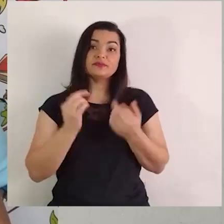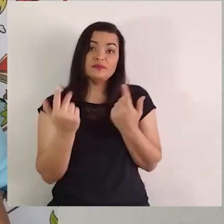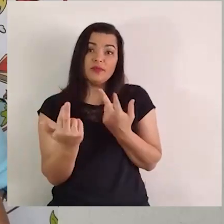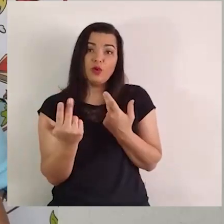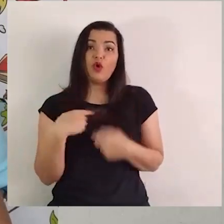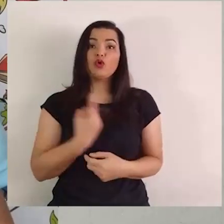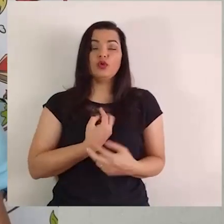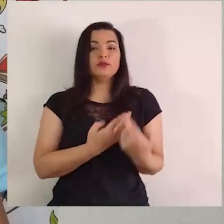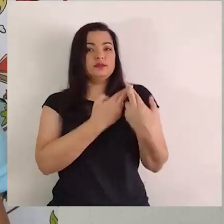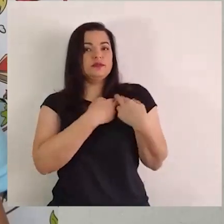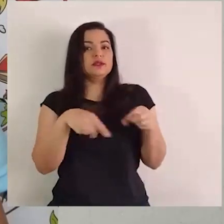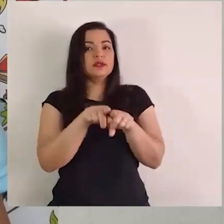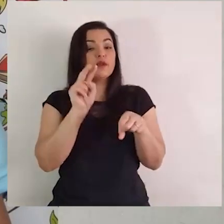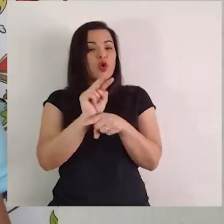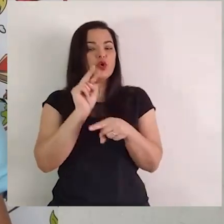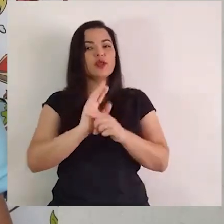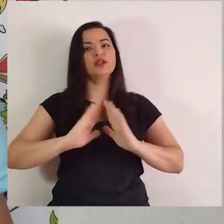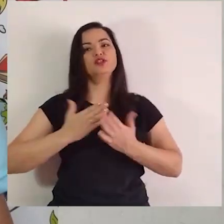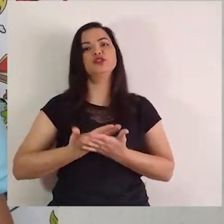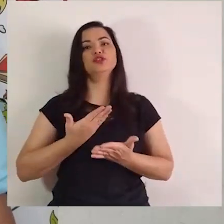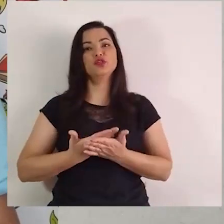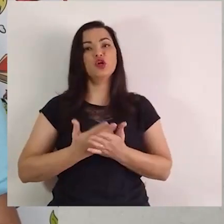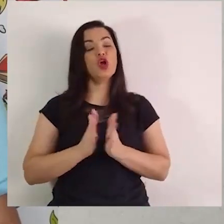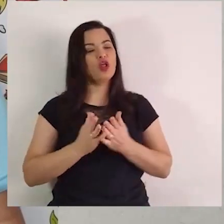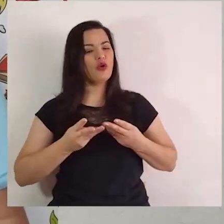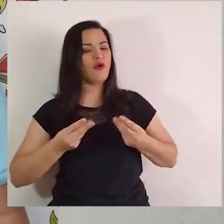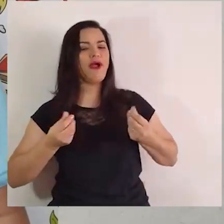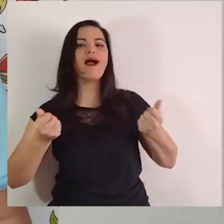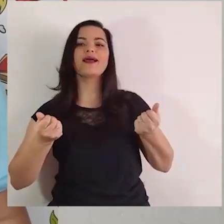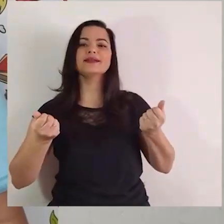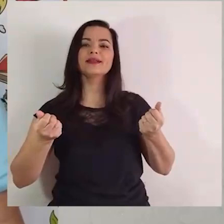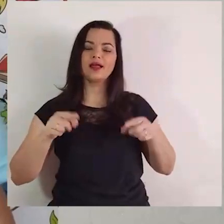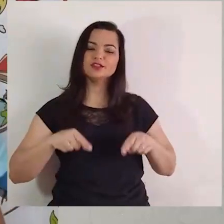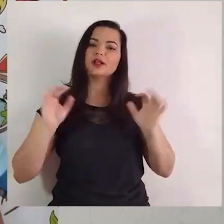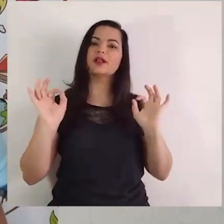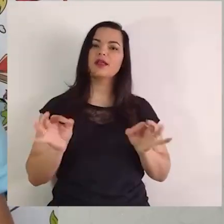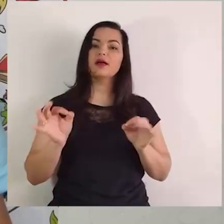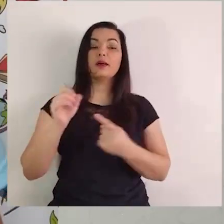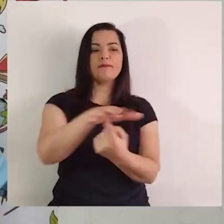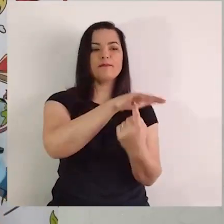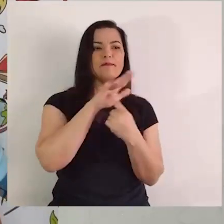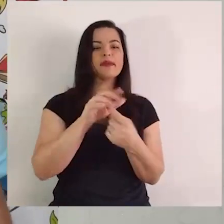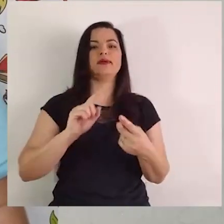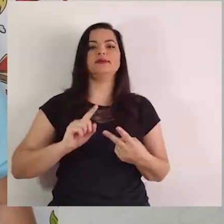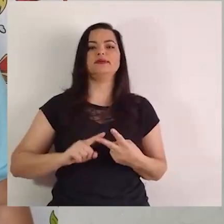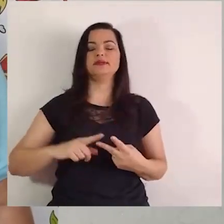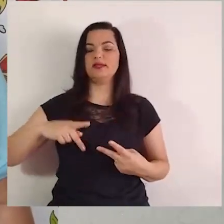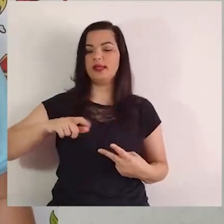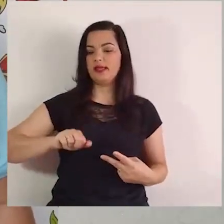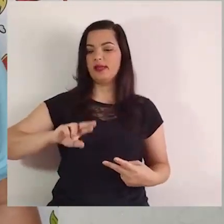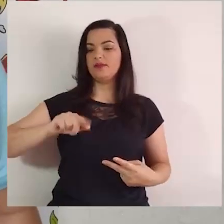nossa escola, manter a nossa escola com qualidade, manter toda a praça, o parque, a